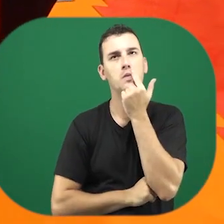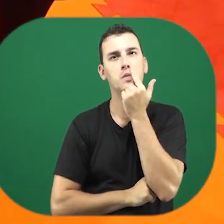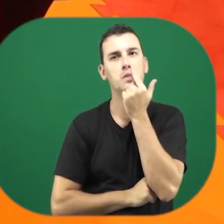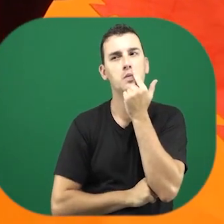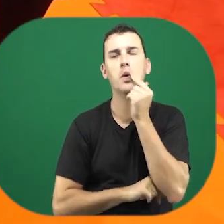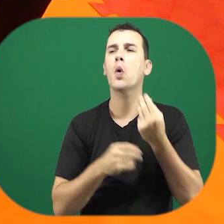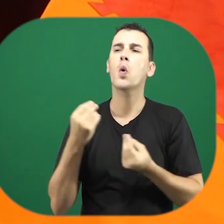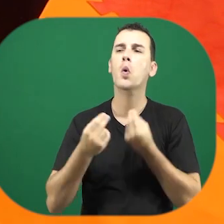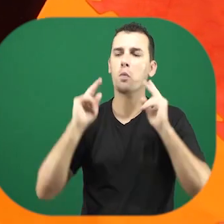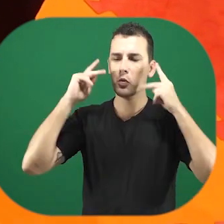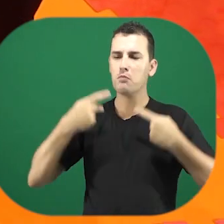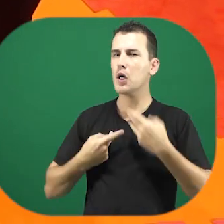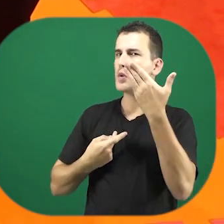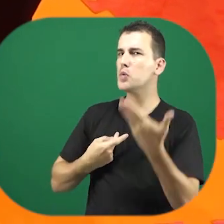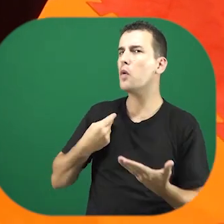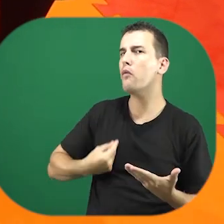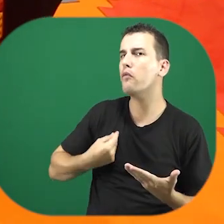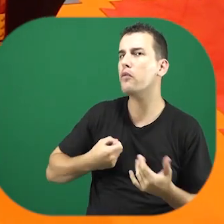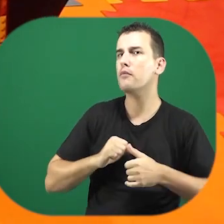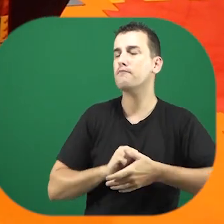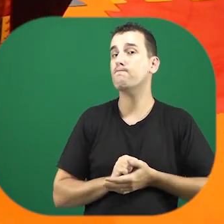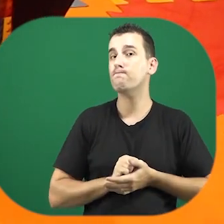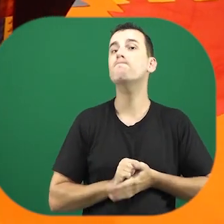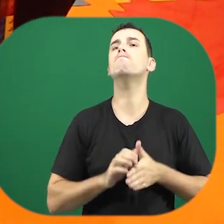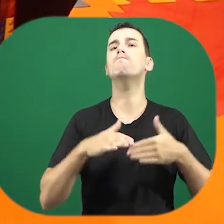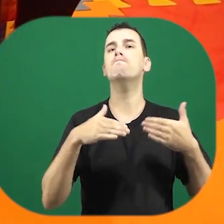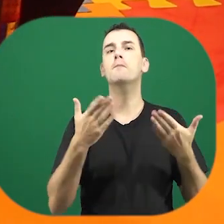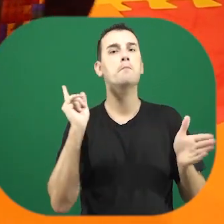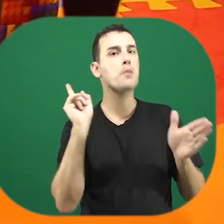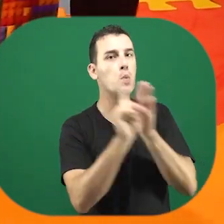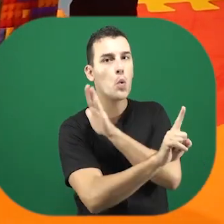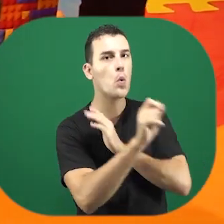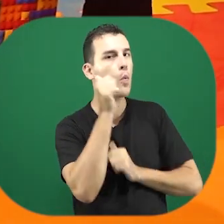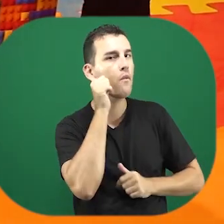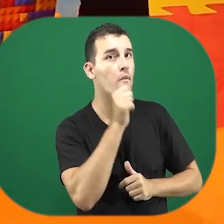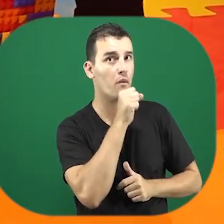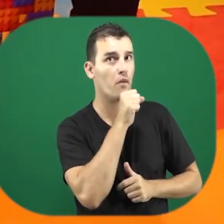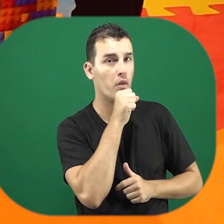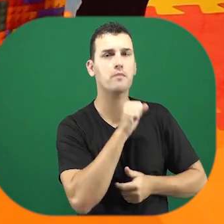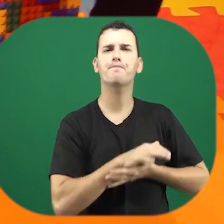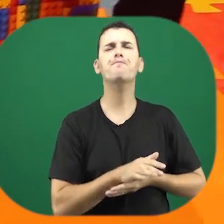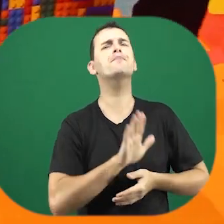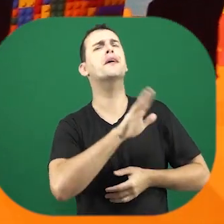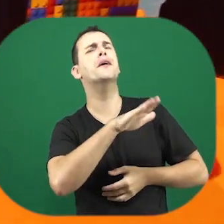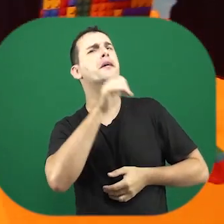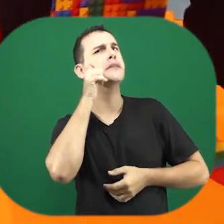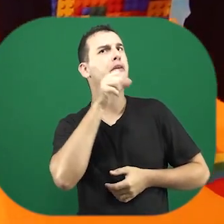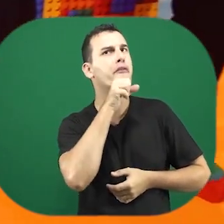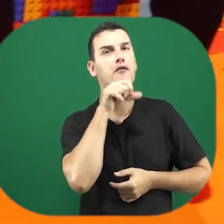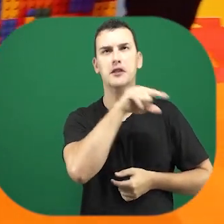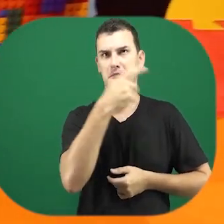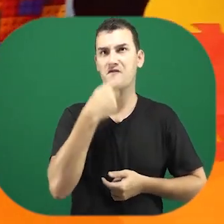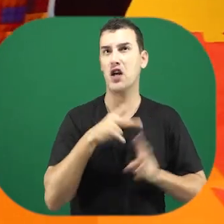dos humanos. Então, ela resolveu perguntar para sua avó. Vó, você pode me falar um